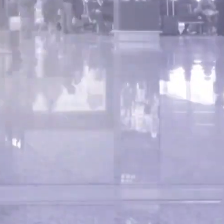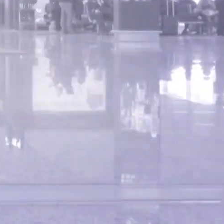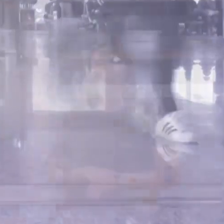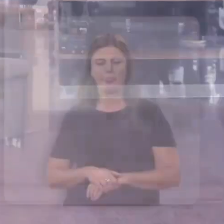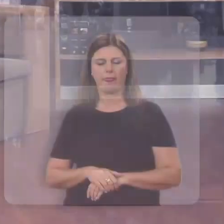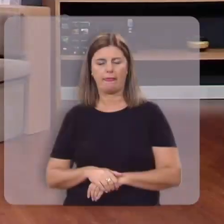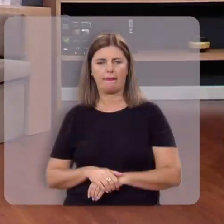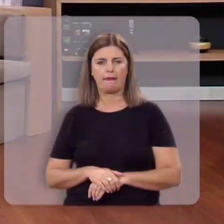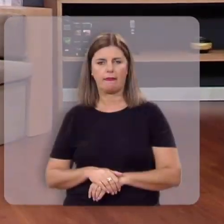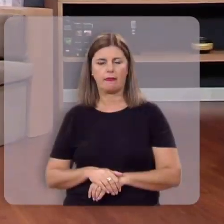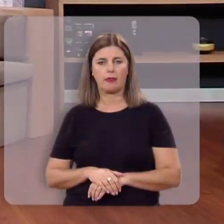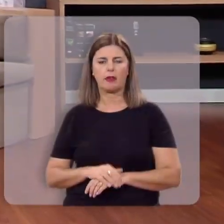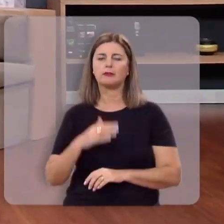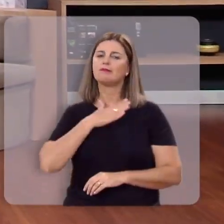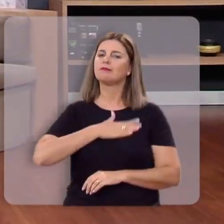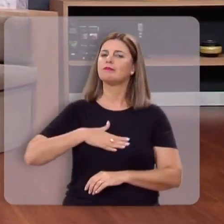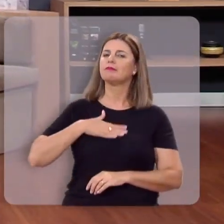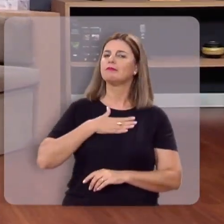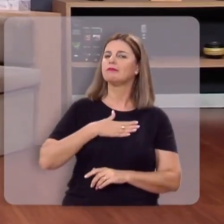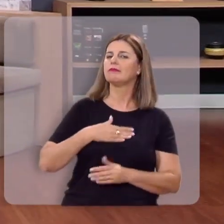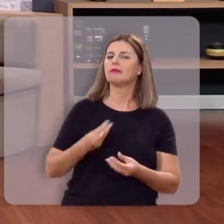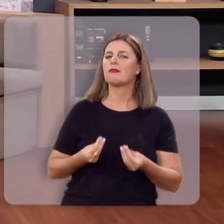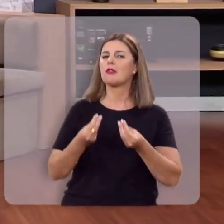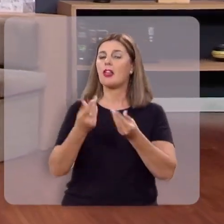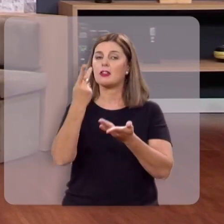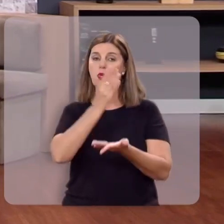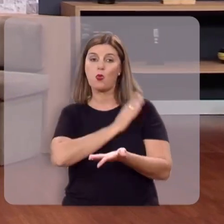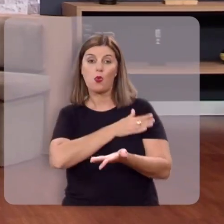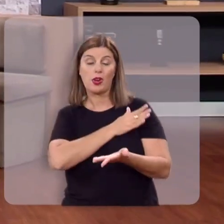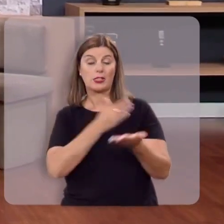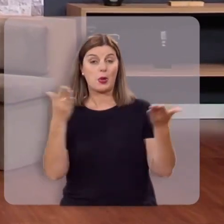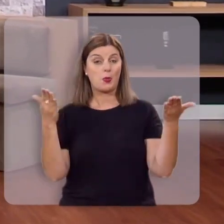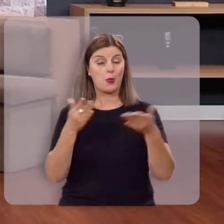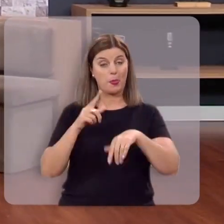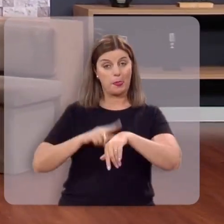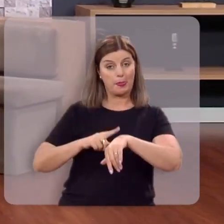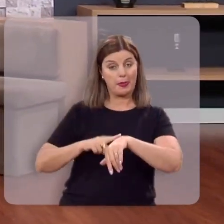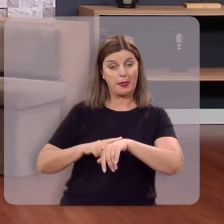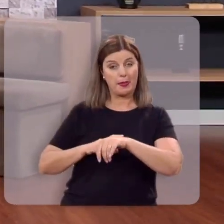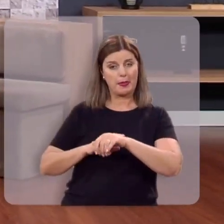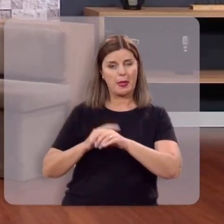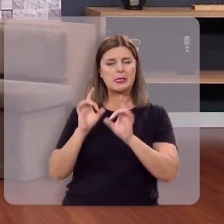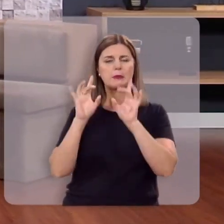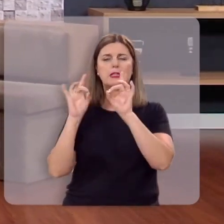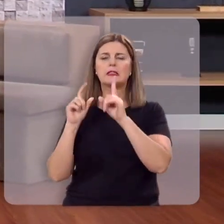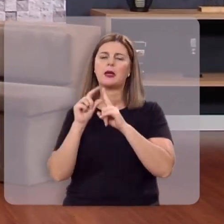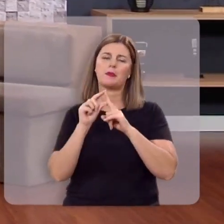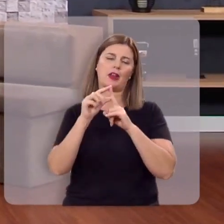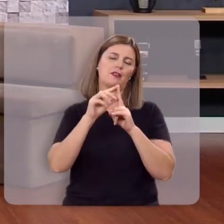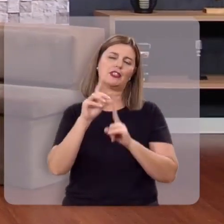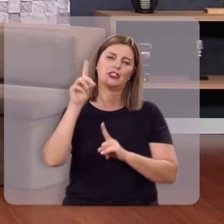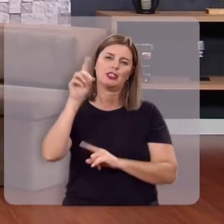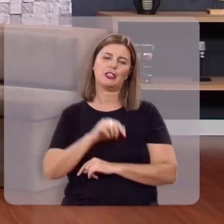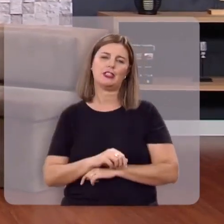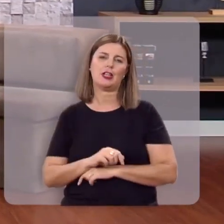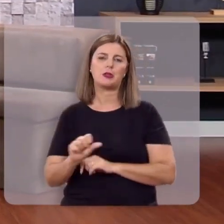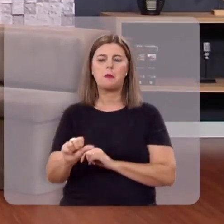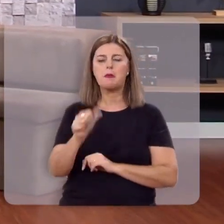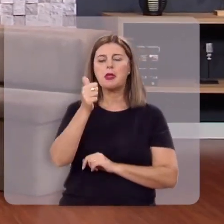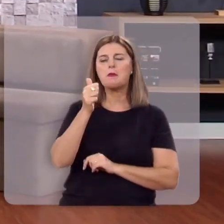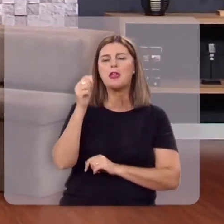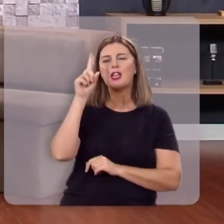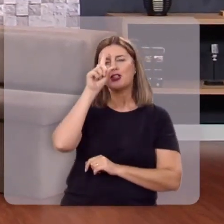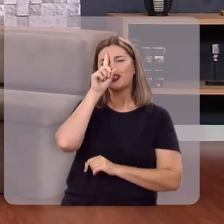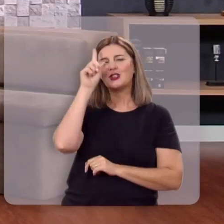É um privilégio trazer ao seu coração, nesta hora, a preciosa palavra de Deus no